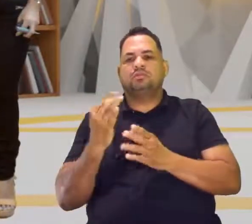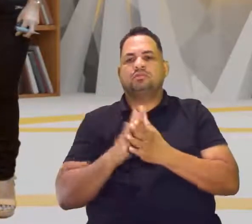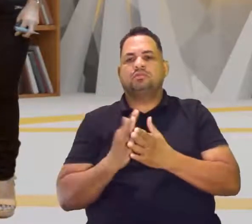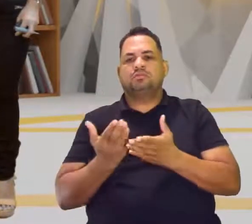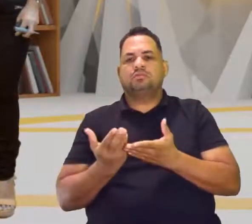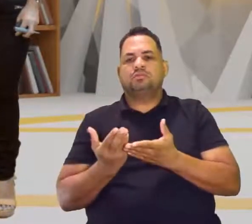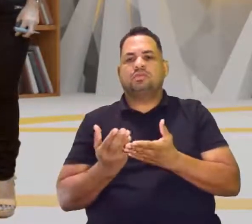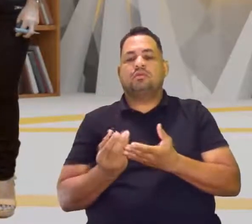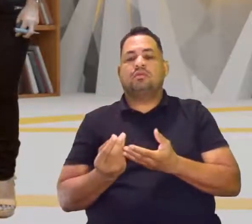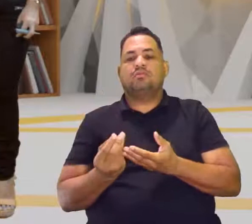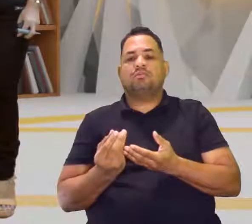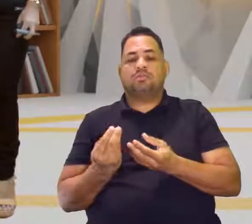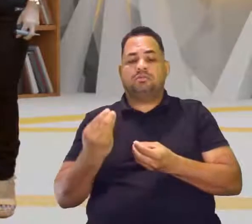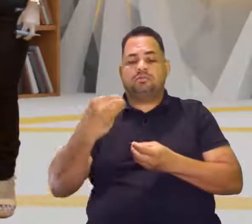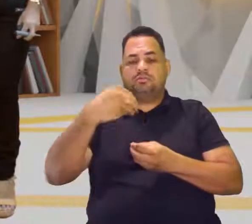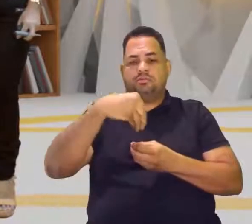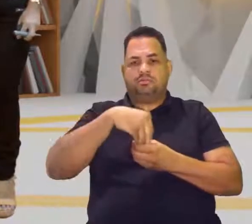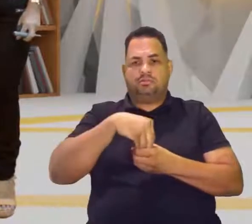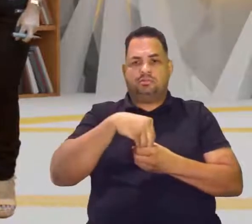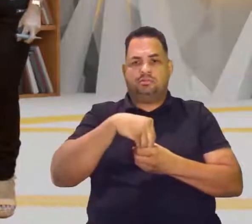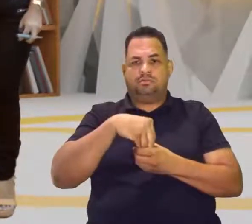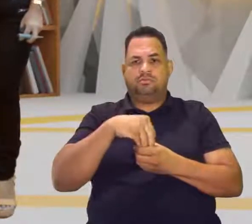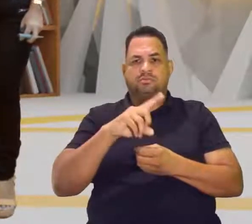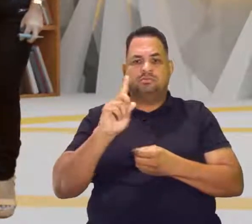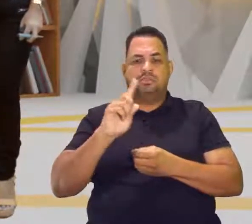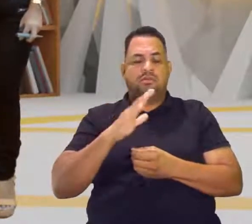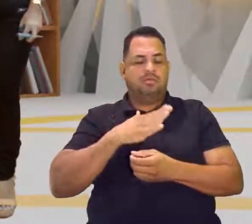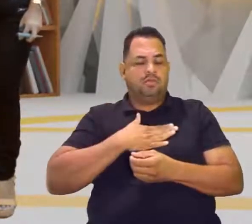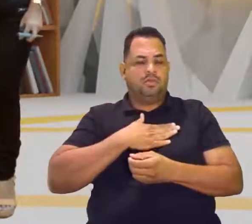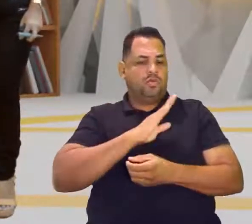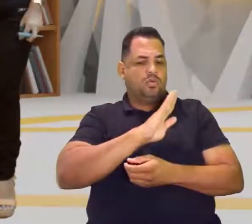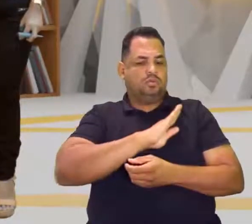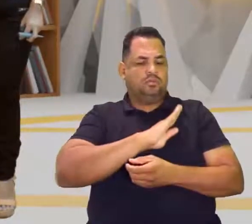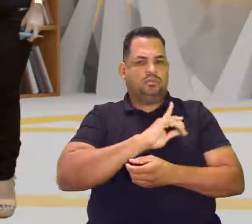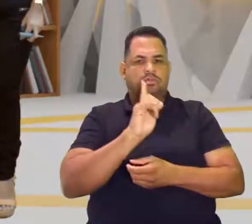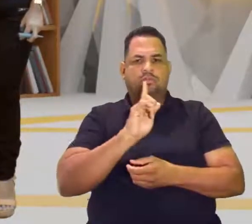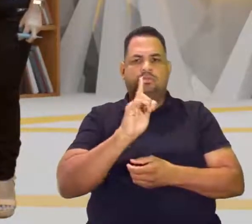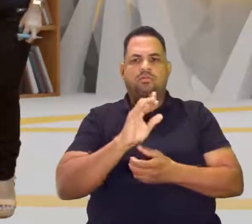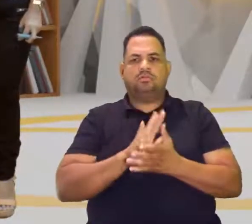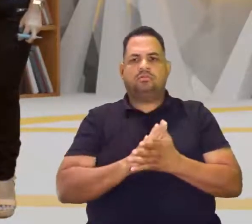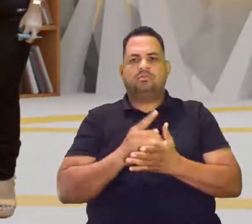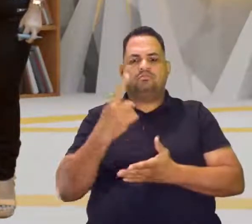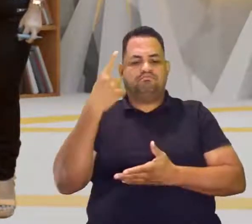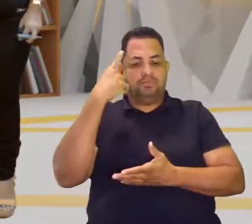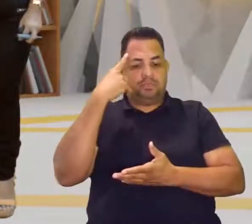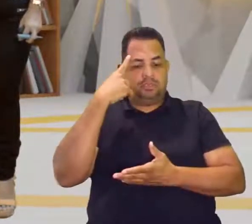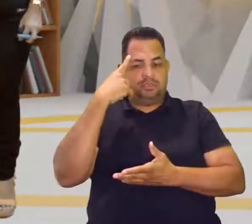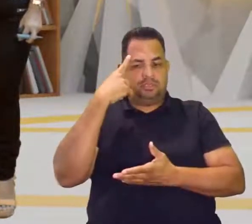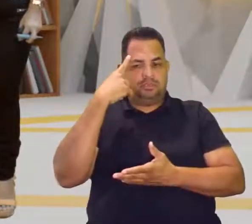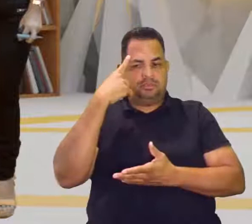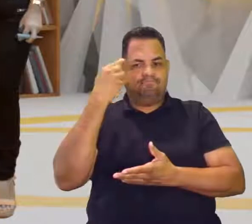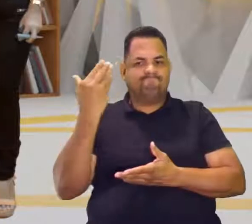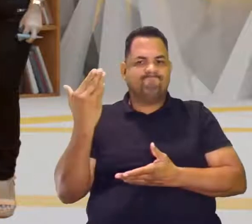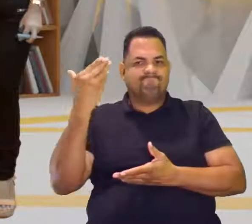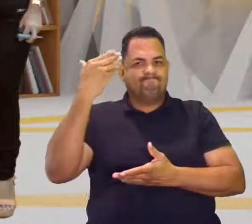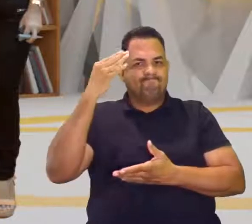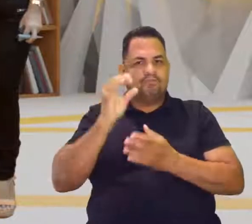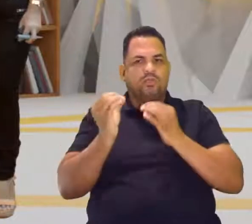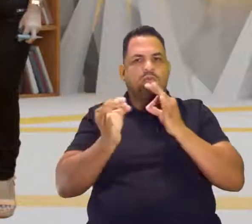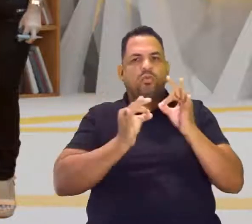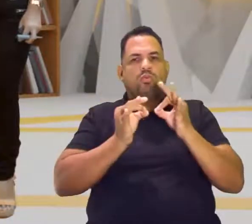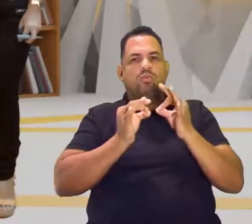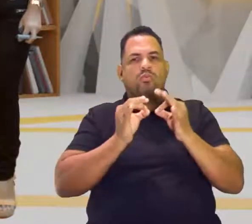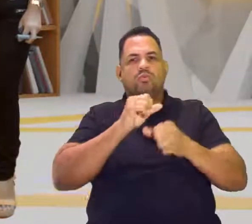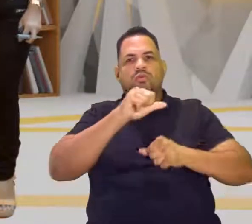eu trago para dentro mas quando eu trago para dentro né para o meu coração não tá gente é para minha mente é para minha